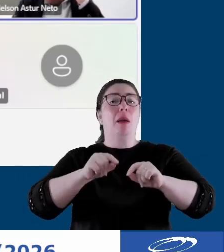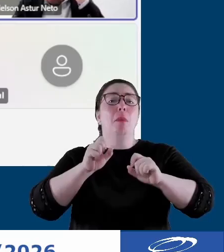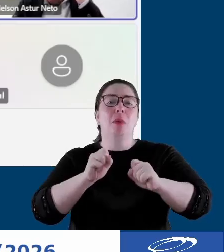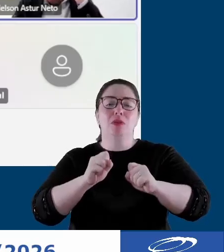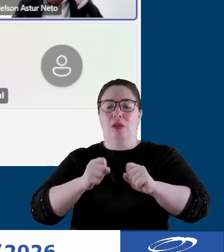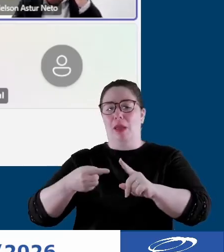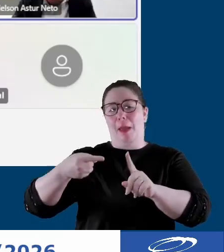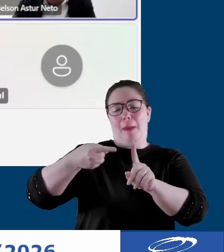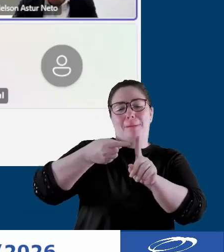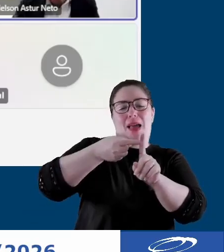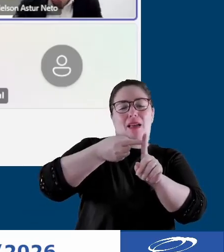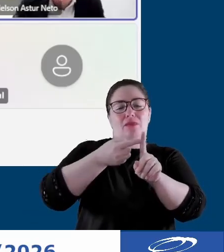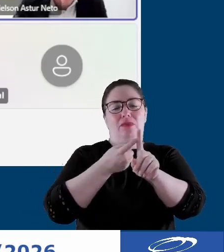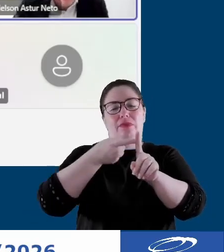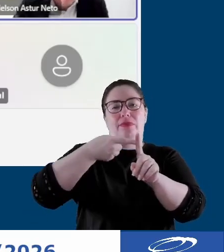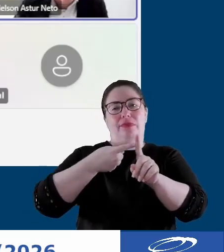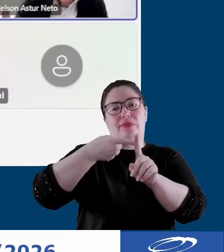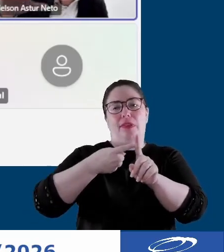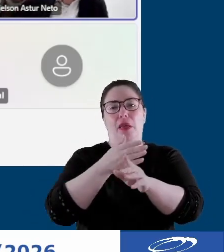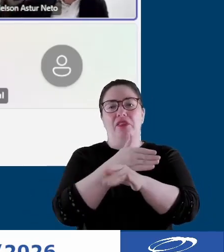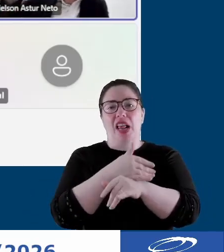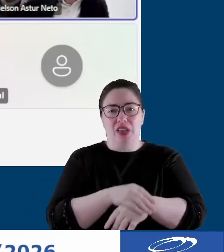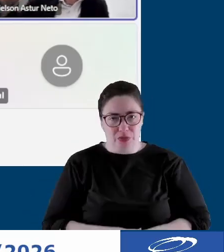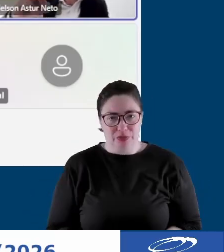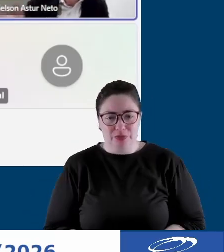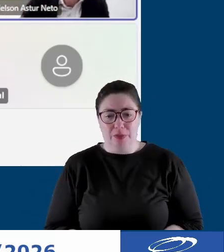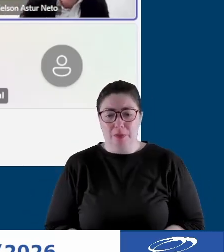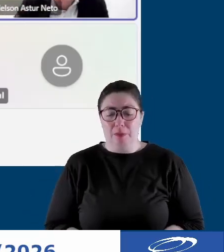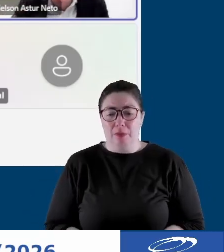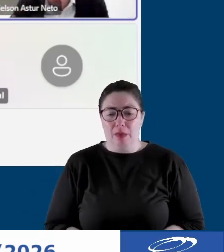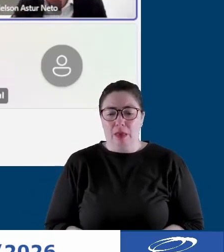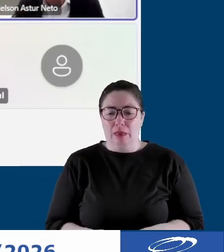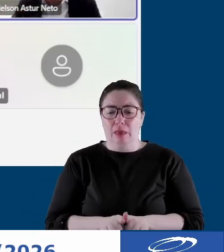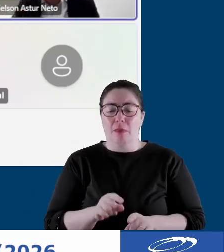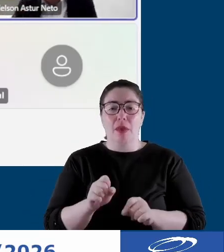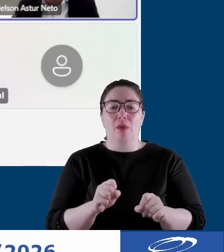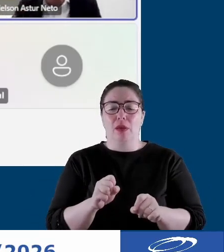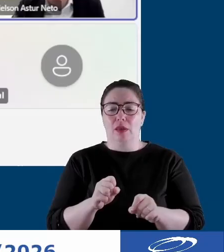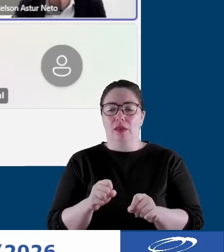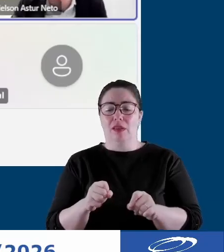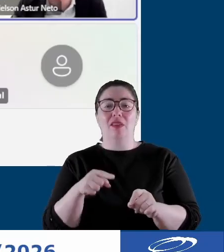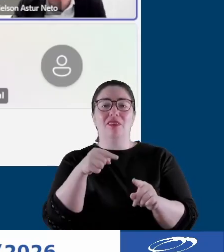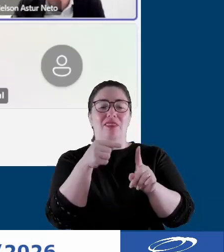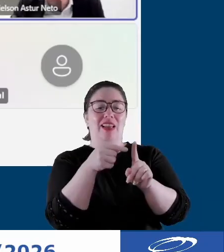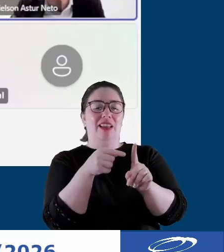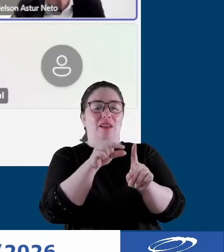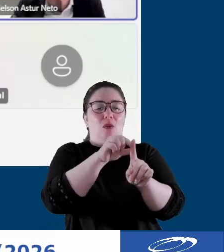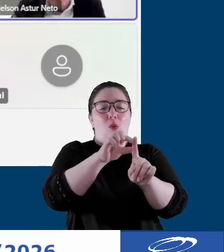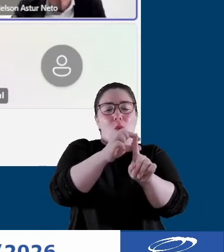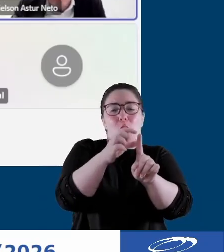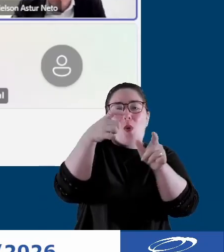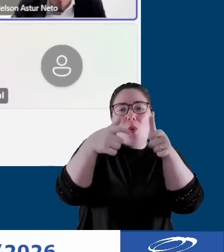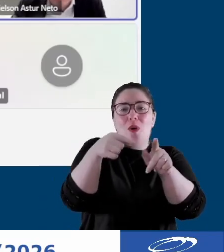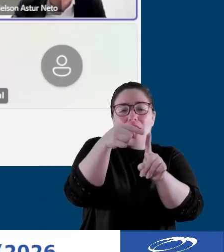controlada pelo antibiótico, né? E principalmente quando a infecção acomete os elementos anteriores da coluna, o corpo